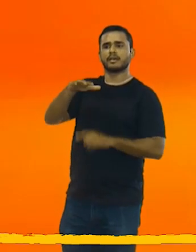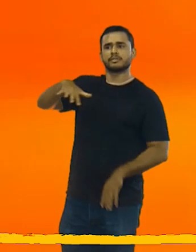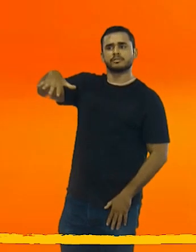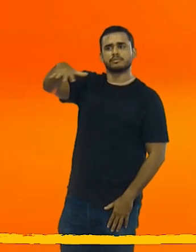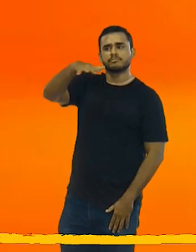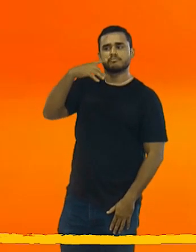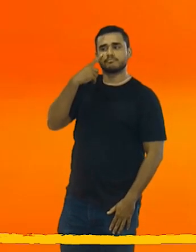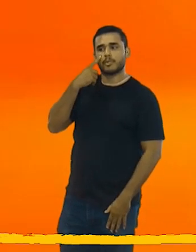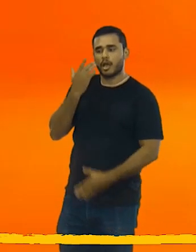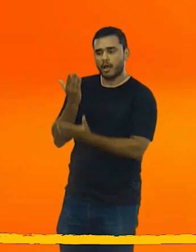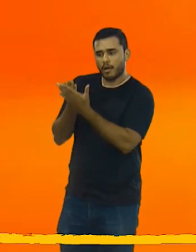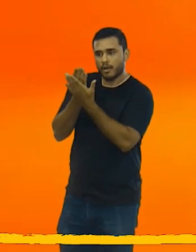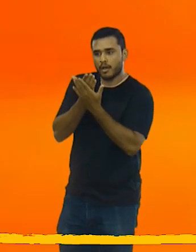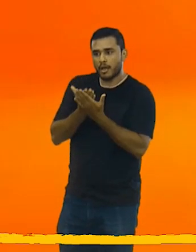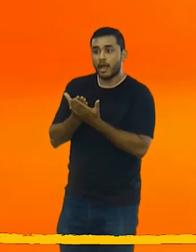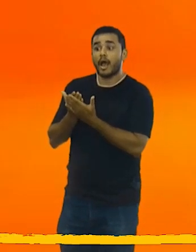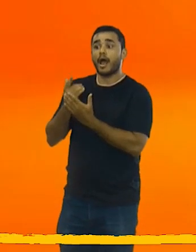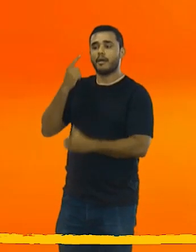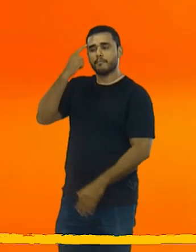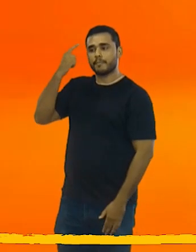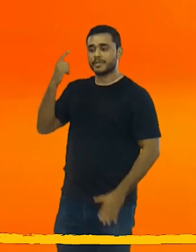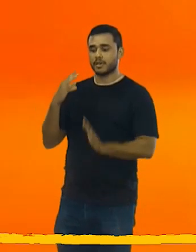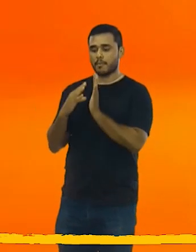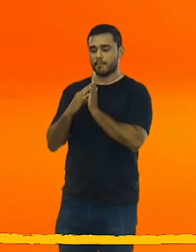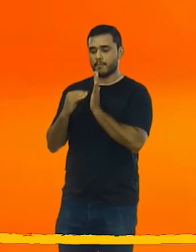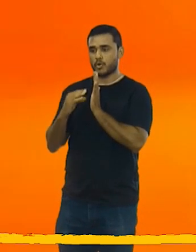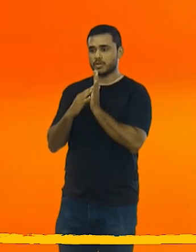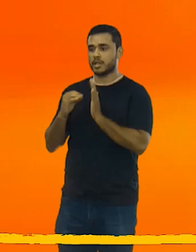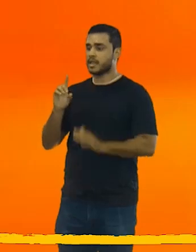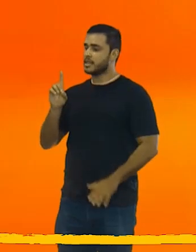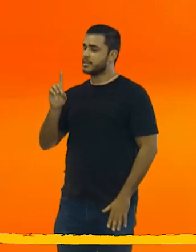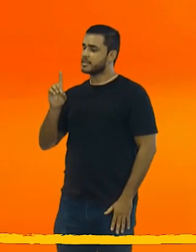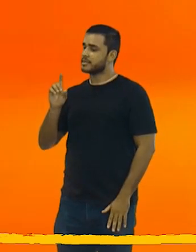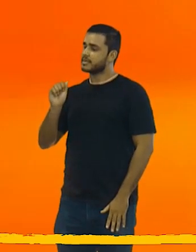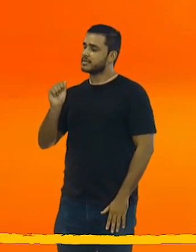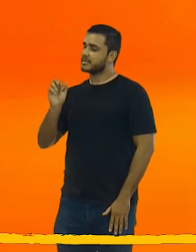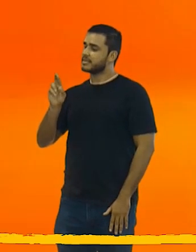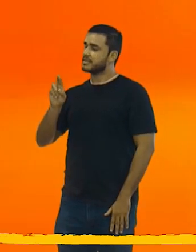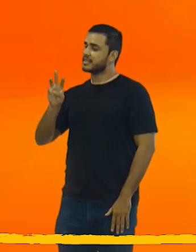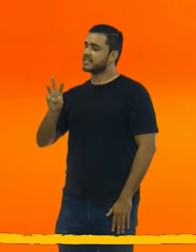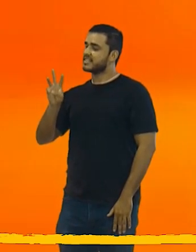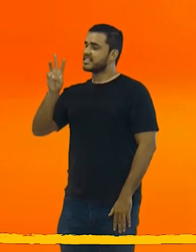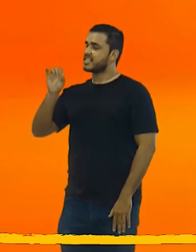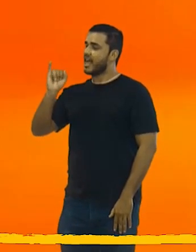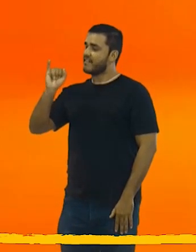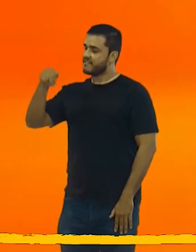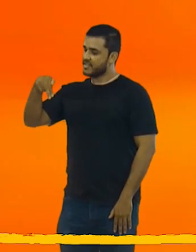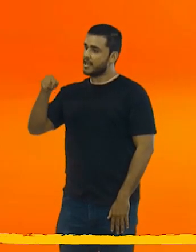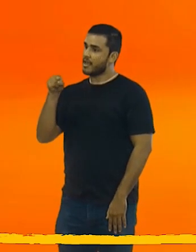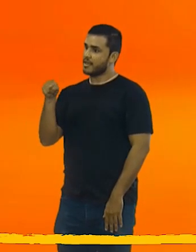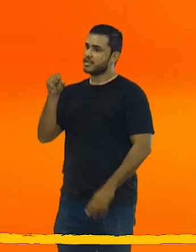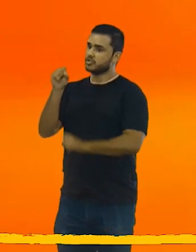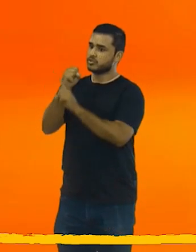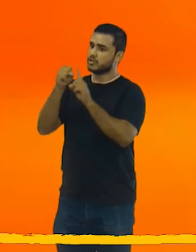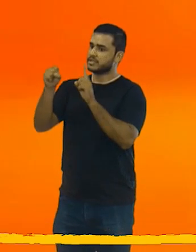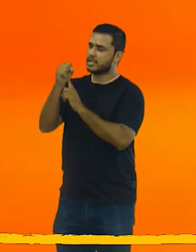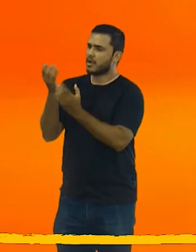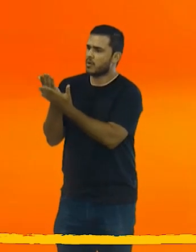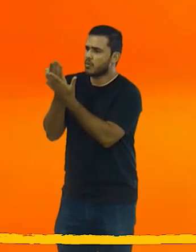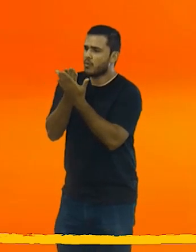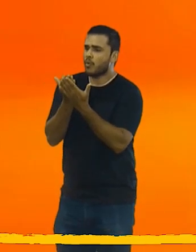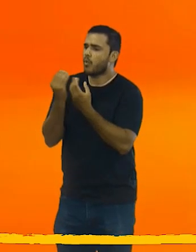Aí surge o darwinismo social, o positivismo de Augusto Comte, no fim do século